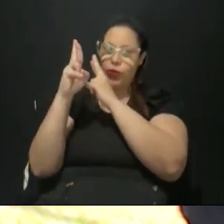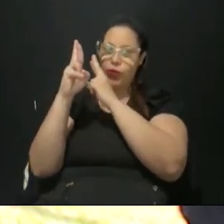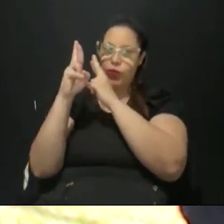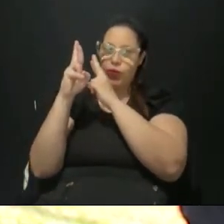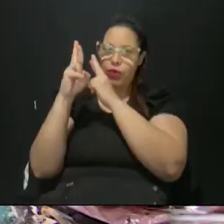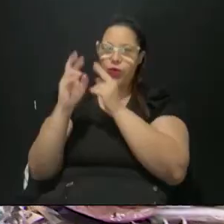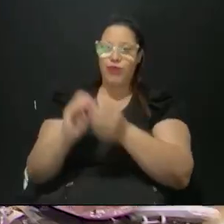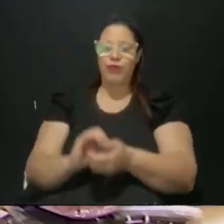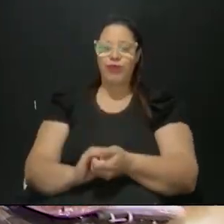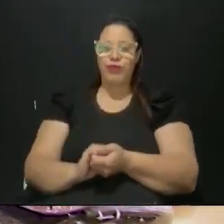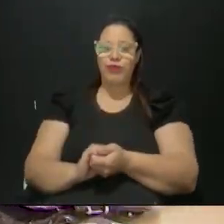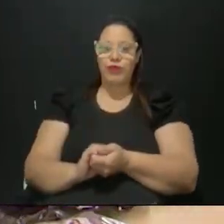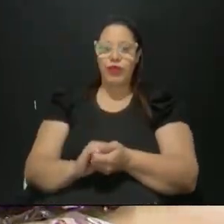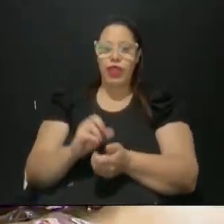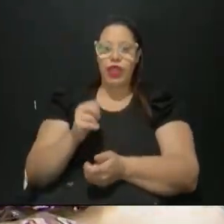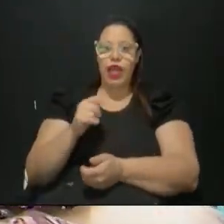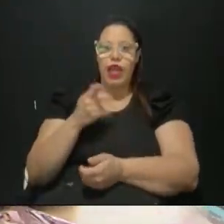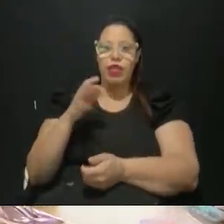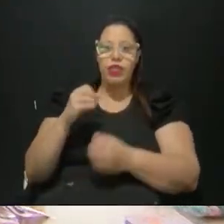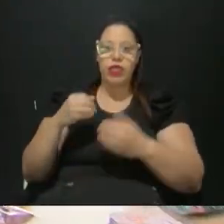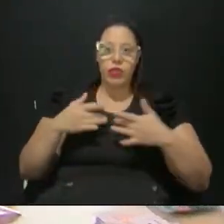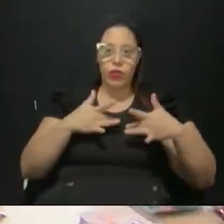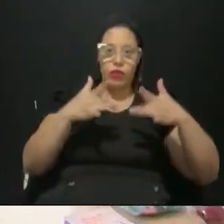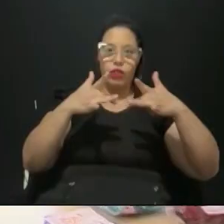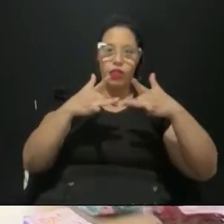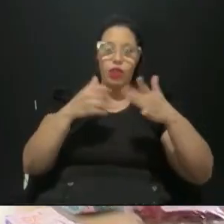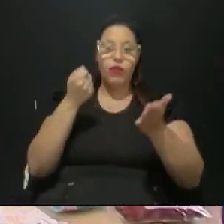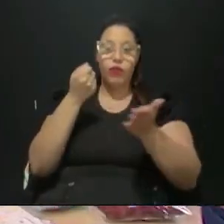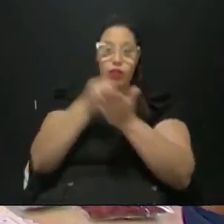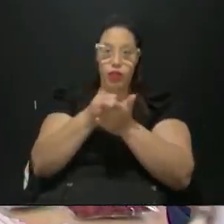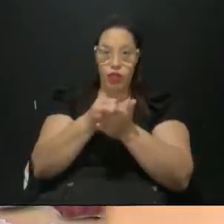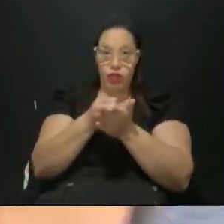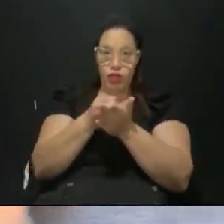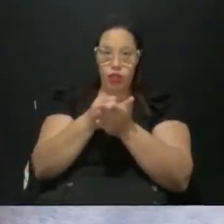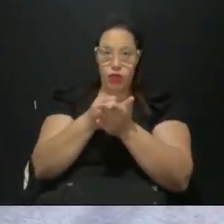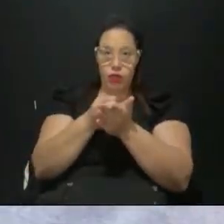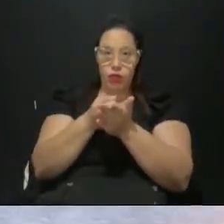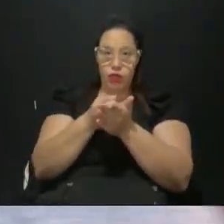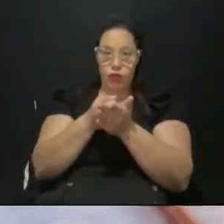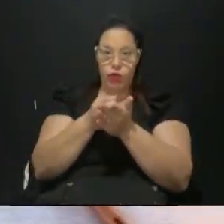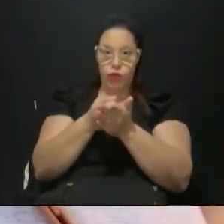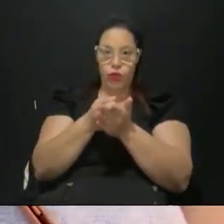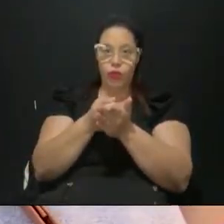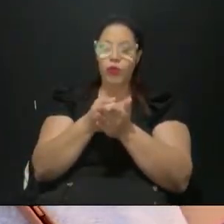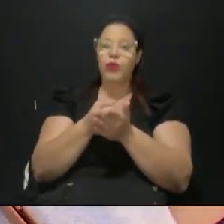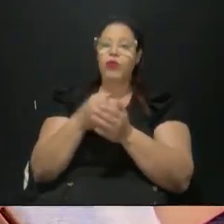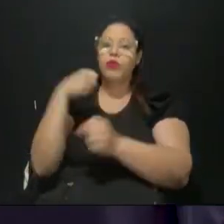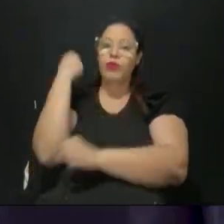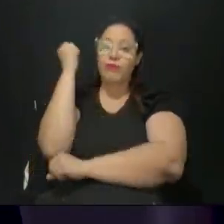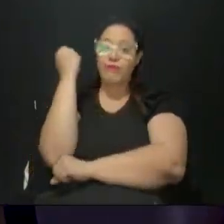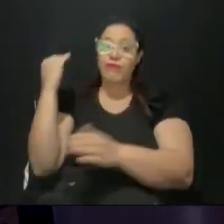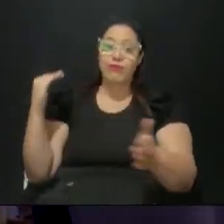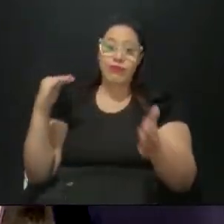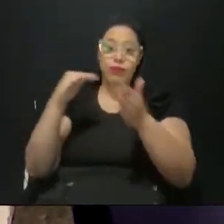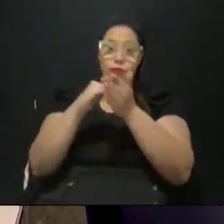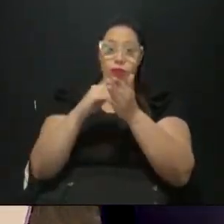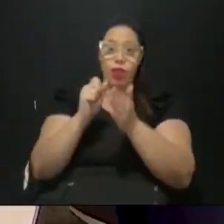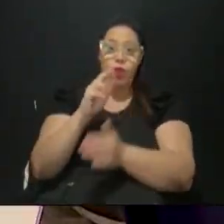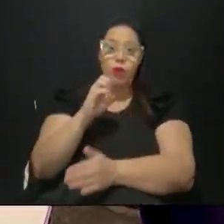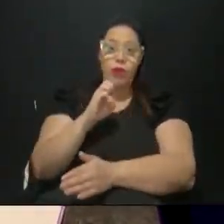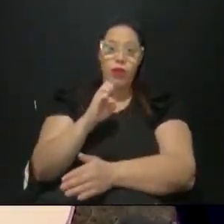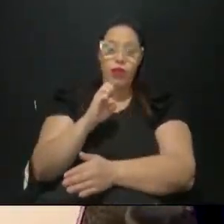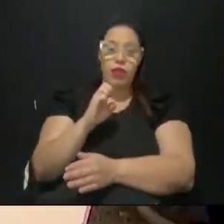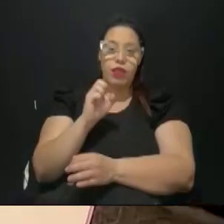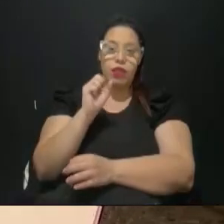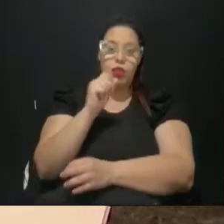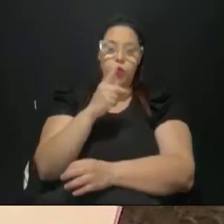emoção as leris doadas para as pessoas afetadas pelas enchentes no Rio Grande do Sul chegarão para a pai de